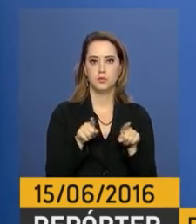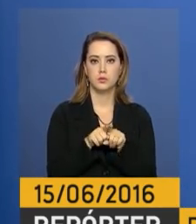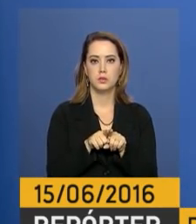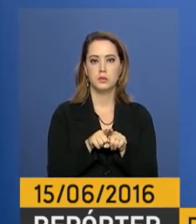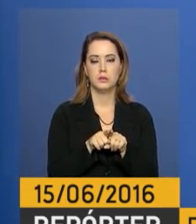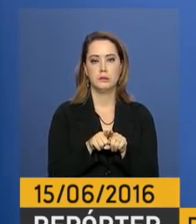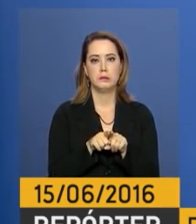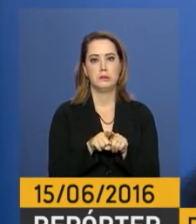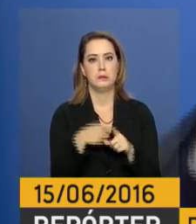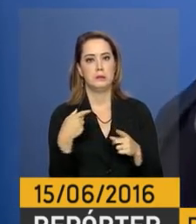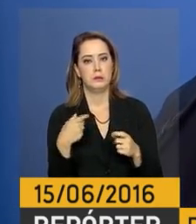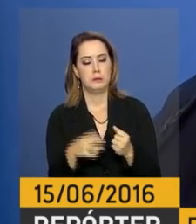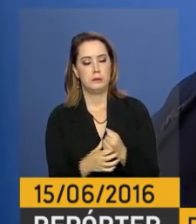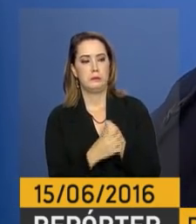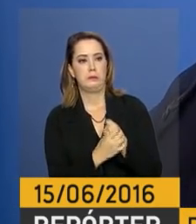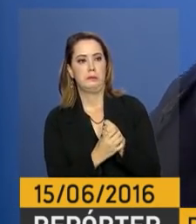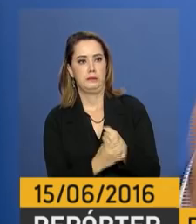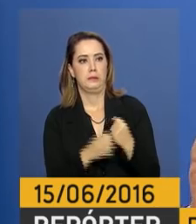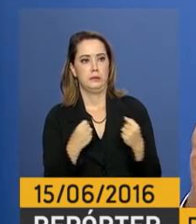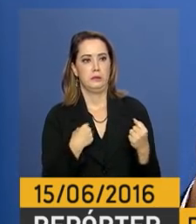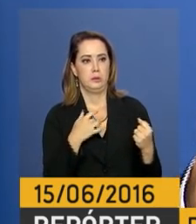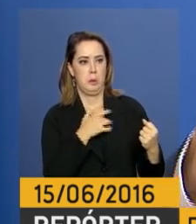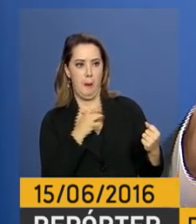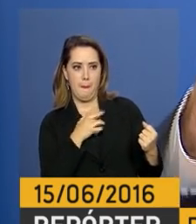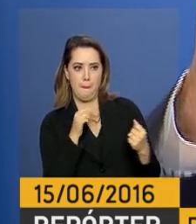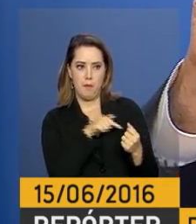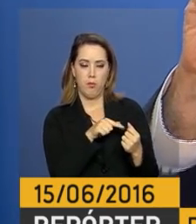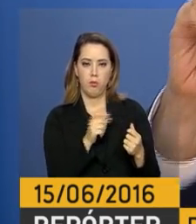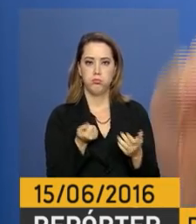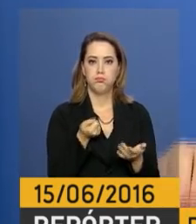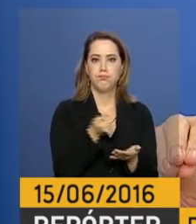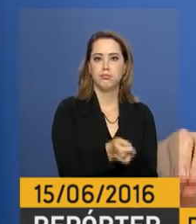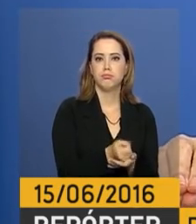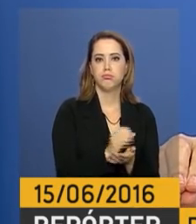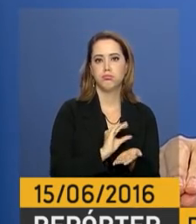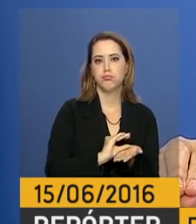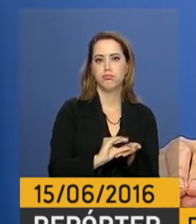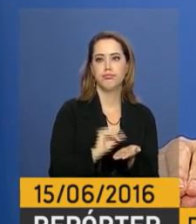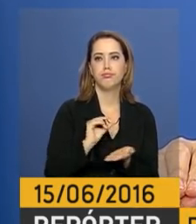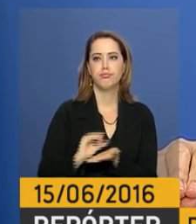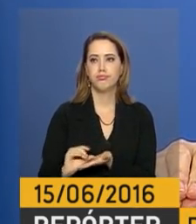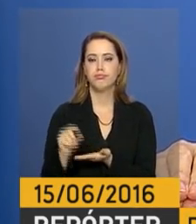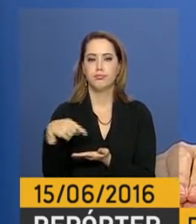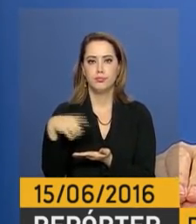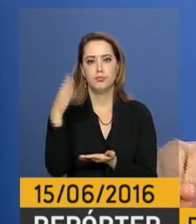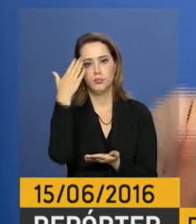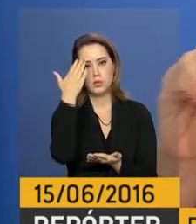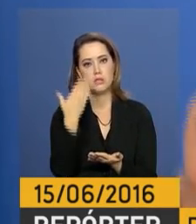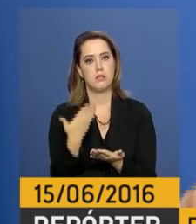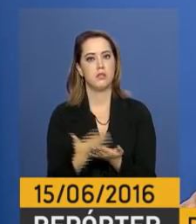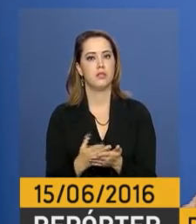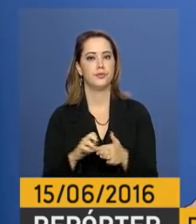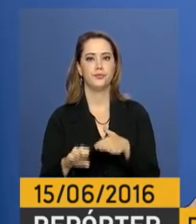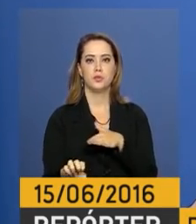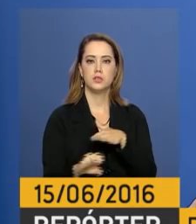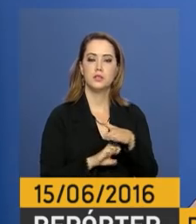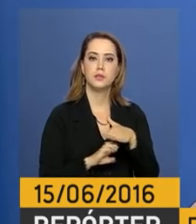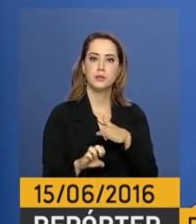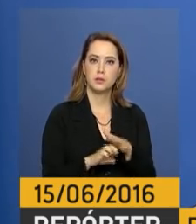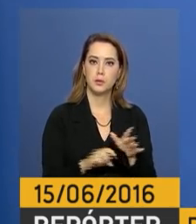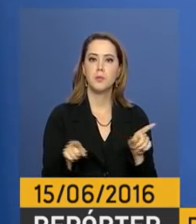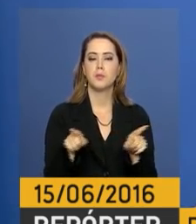insegurança geral que fez com que os investimentos caíssem. a confiança do não só investidor, mas do